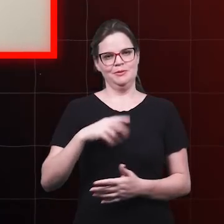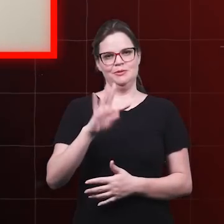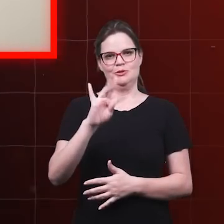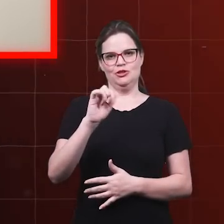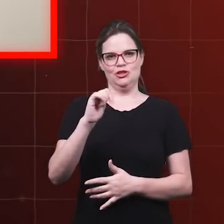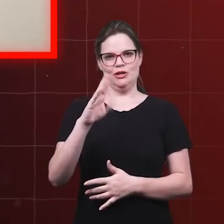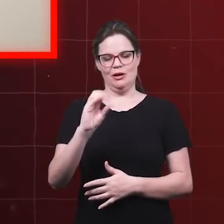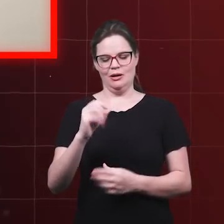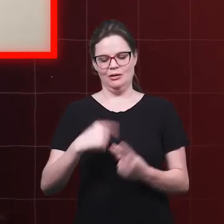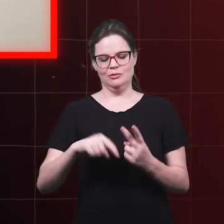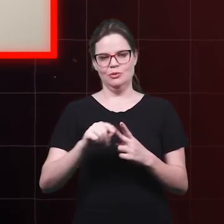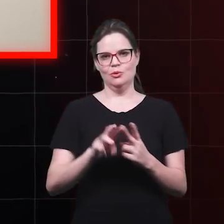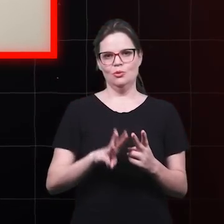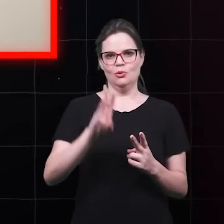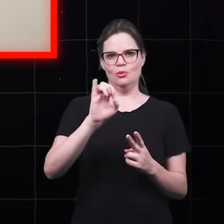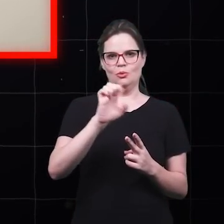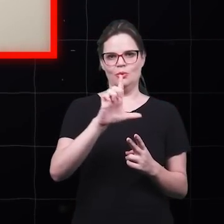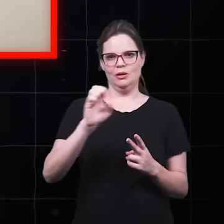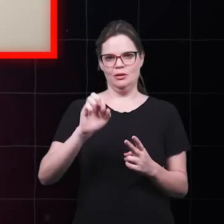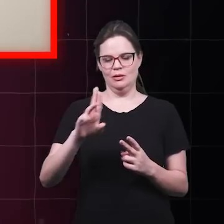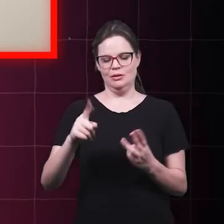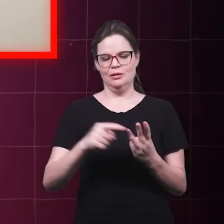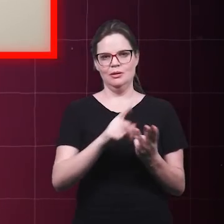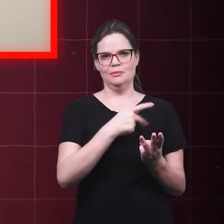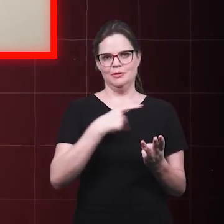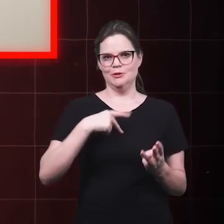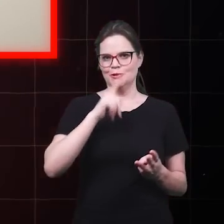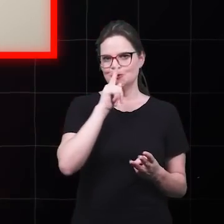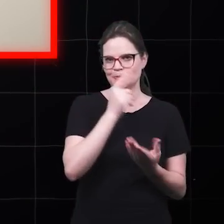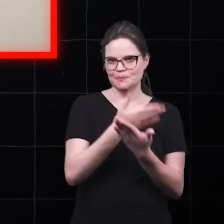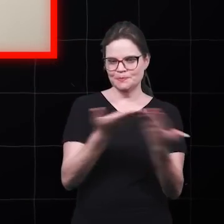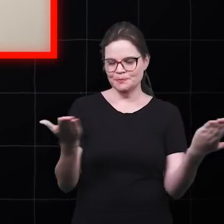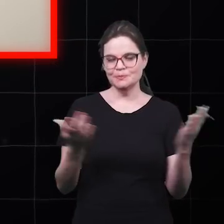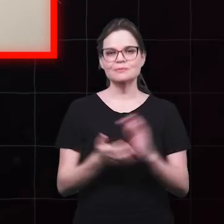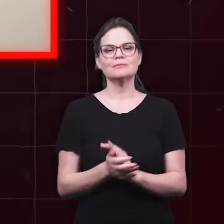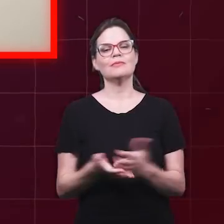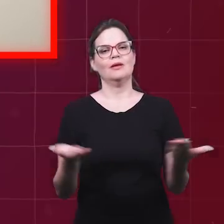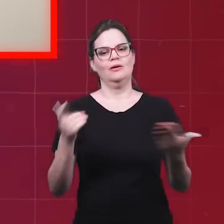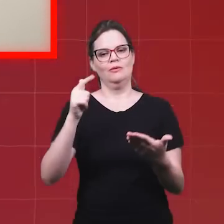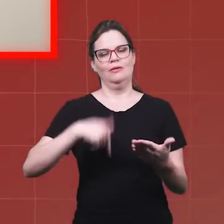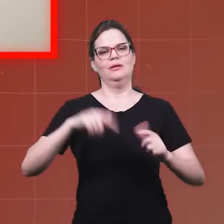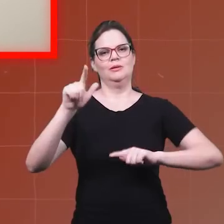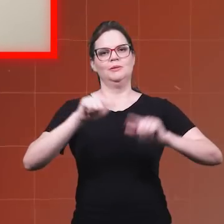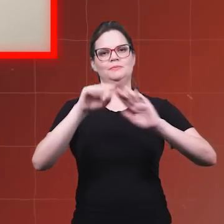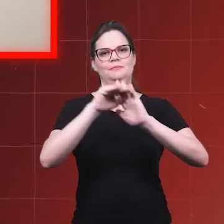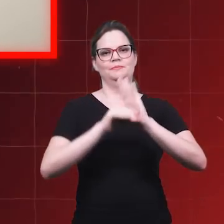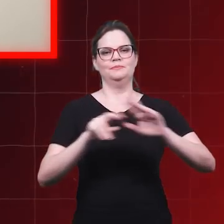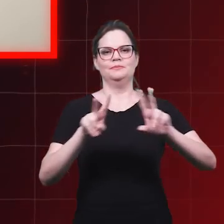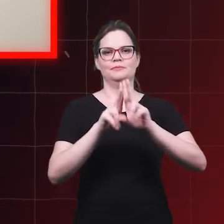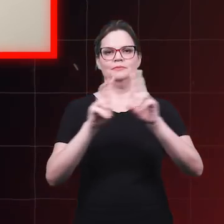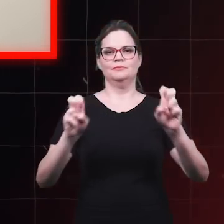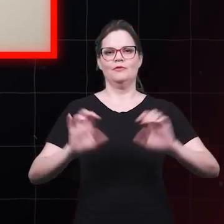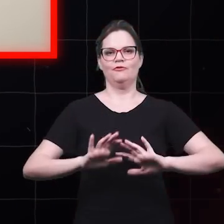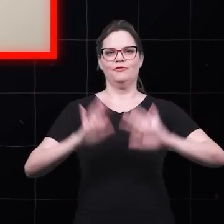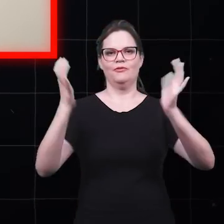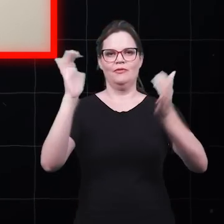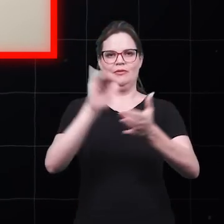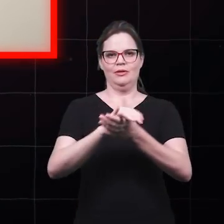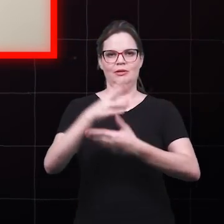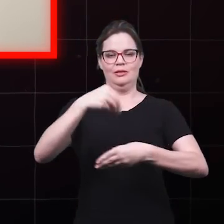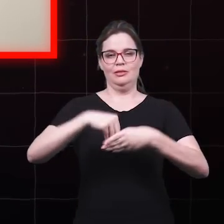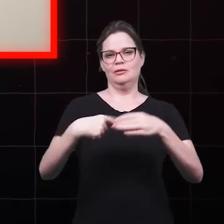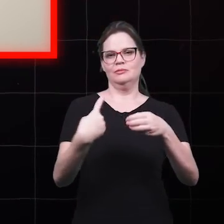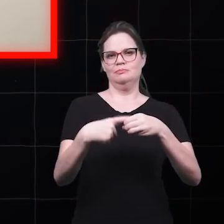Willer, e aqui neste programa nós estamos aqui tratando do assunto sobre as bodas de